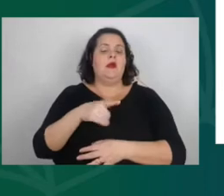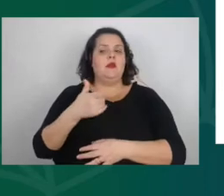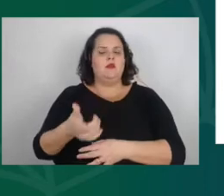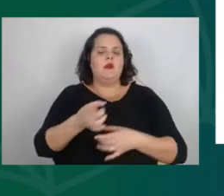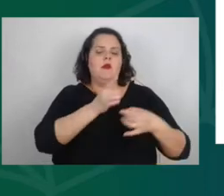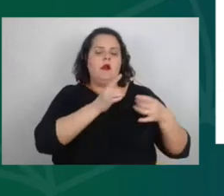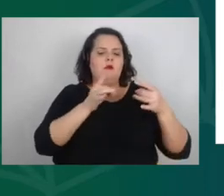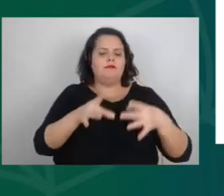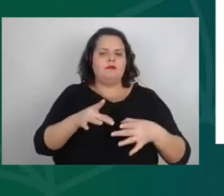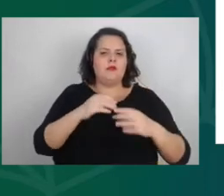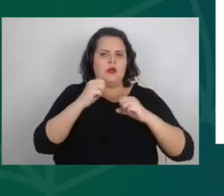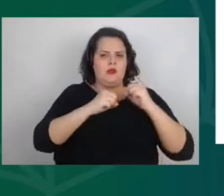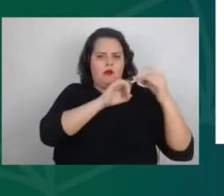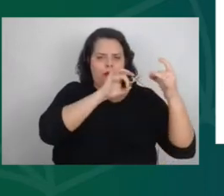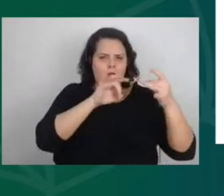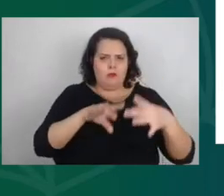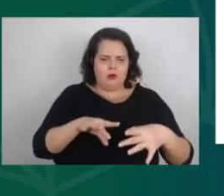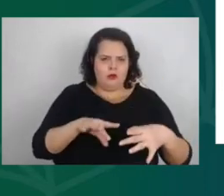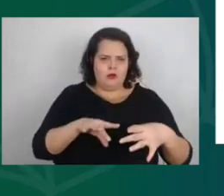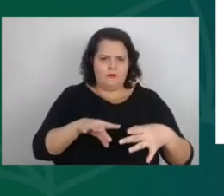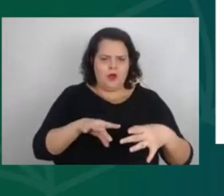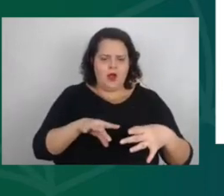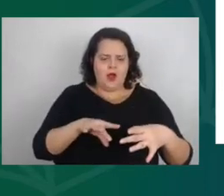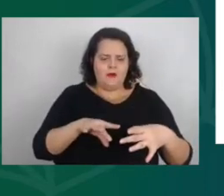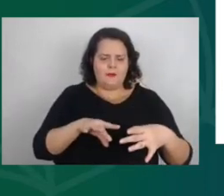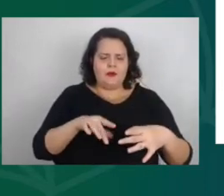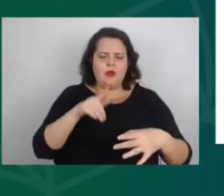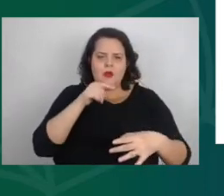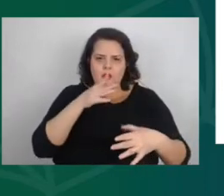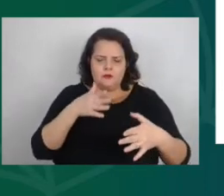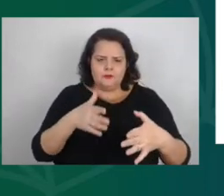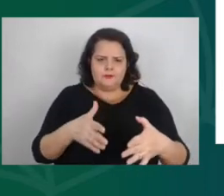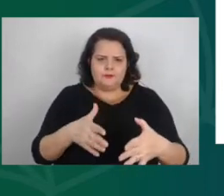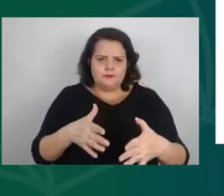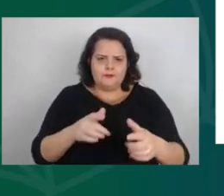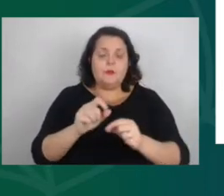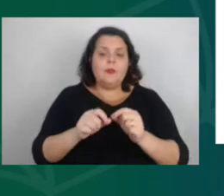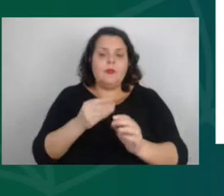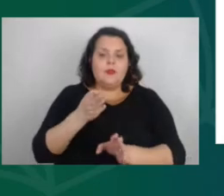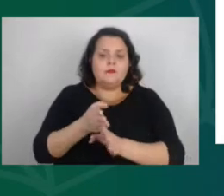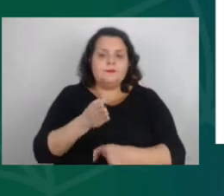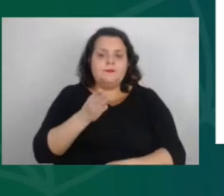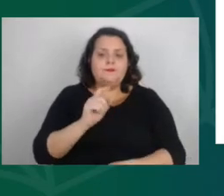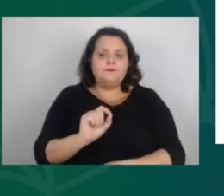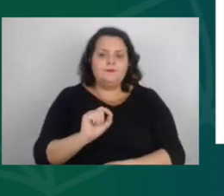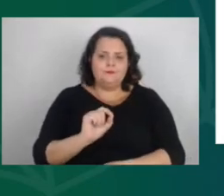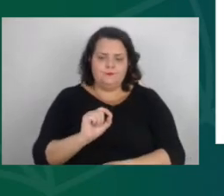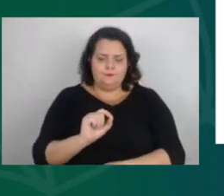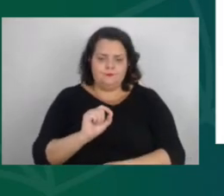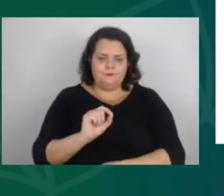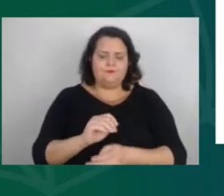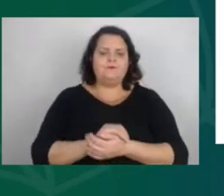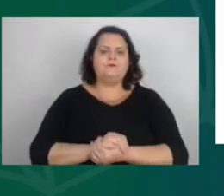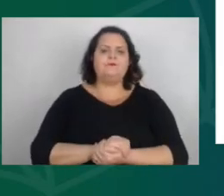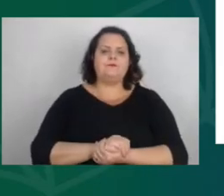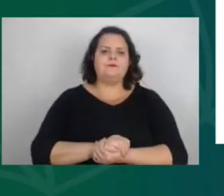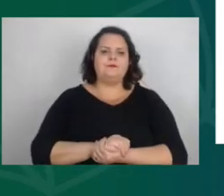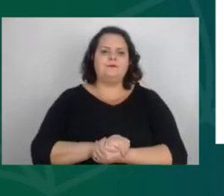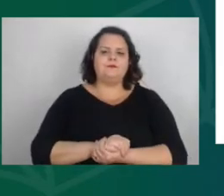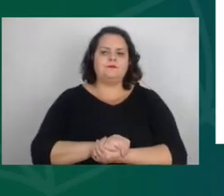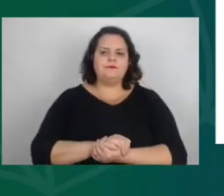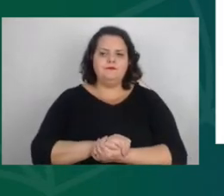da indústria têxtil. Tá? E o que nos mostrou esse estudo? Próximo.